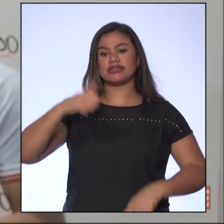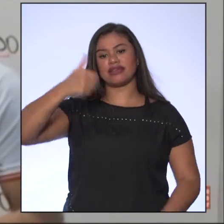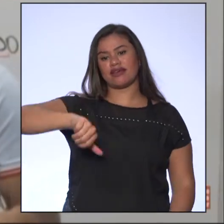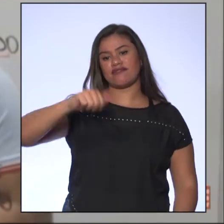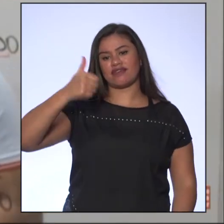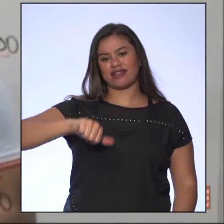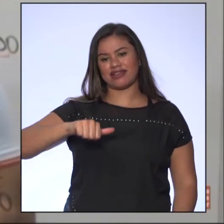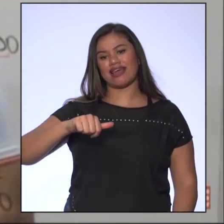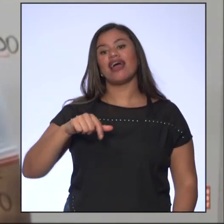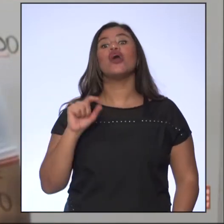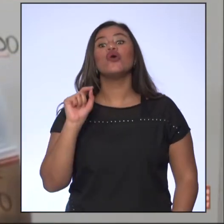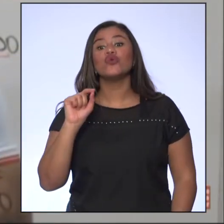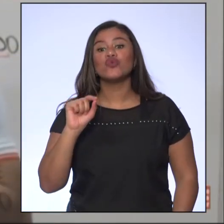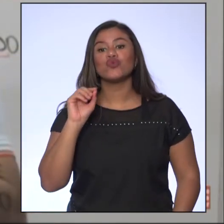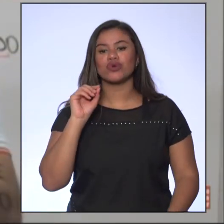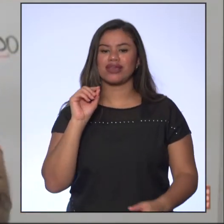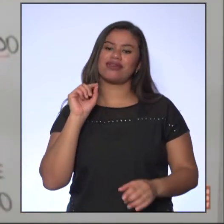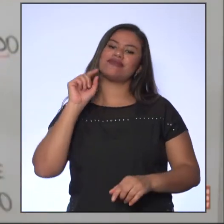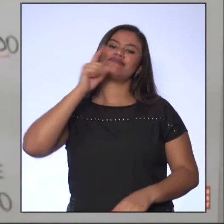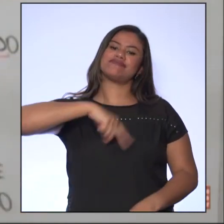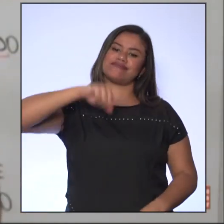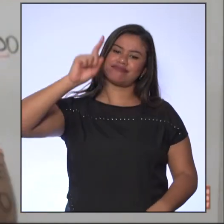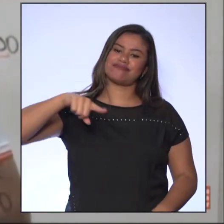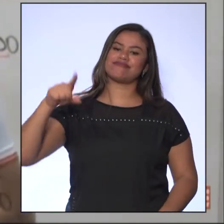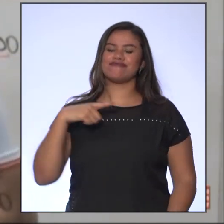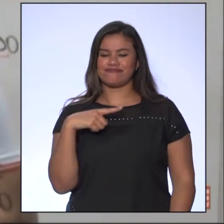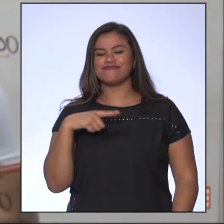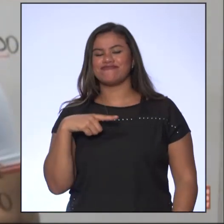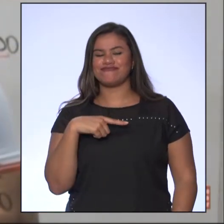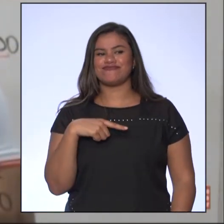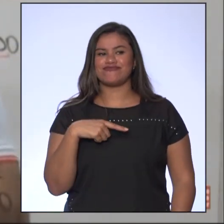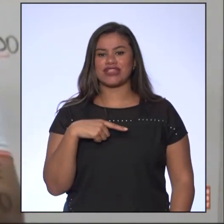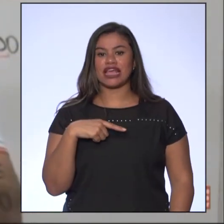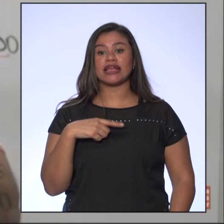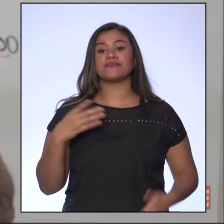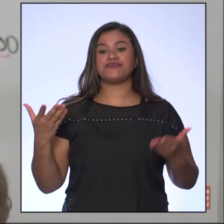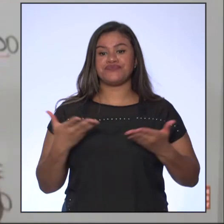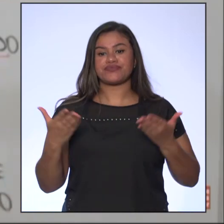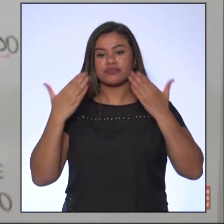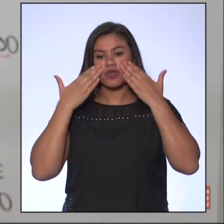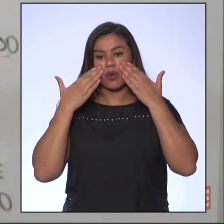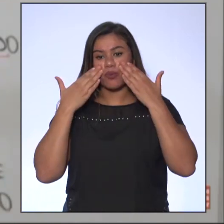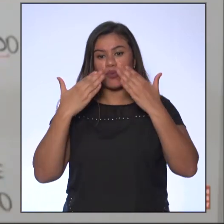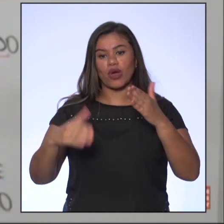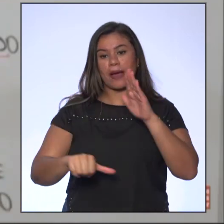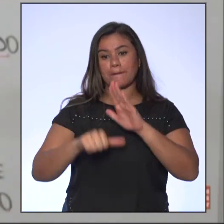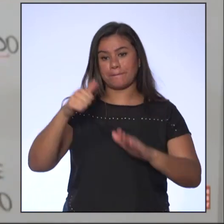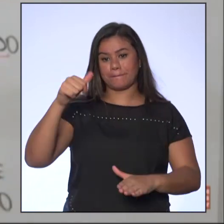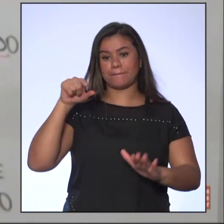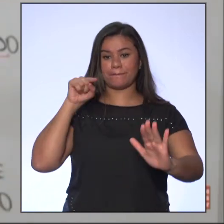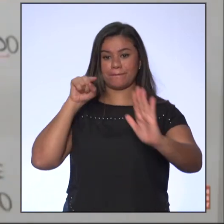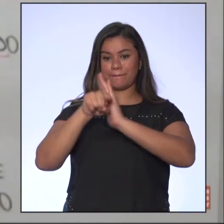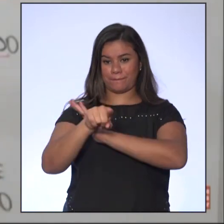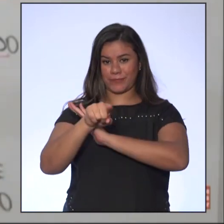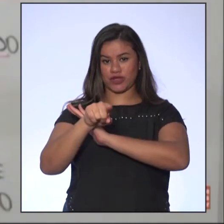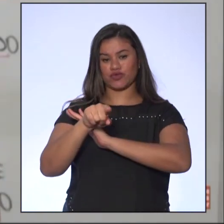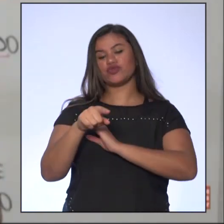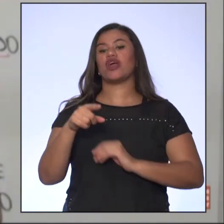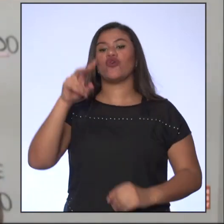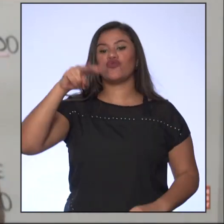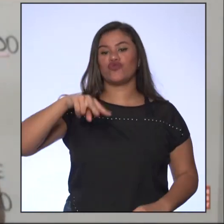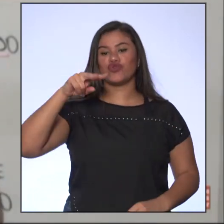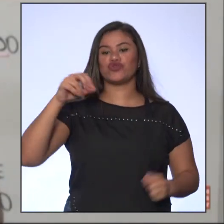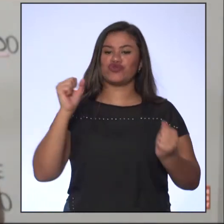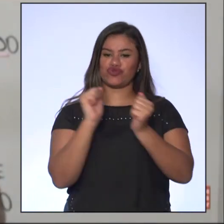sempre tem esse assunto lá. Então, vou te mostrar agora uma primeira questão, que foi uma questão do Enem. Eu vou ler com você,